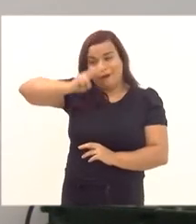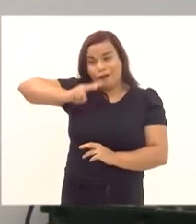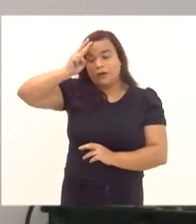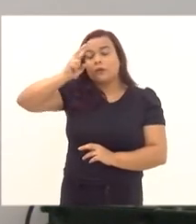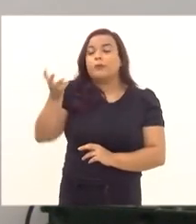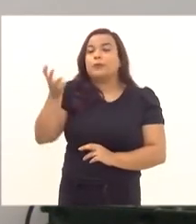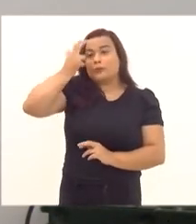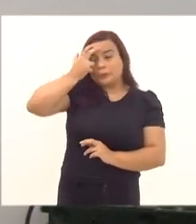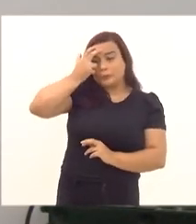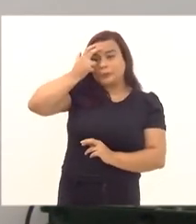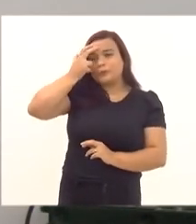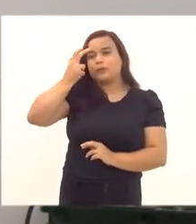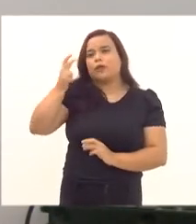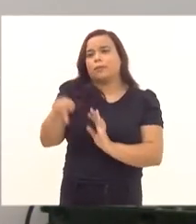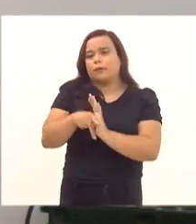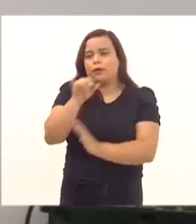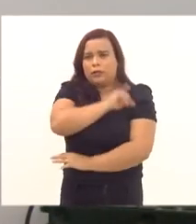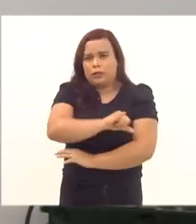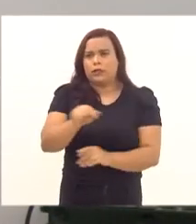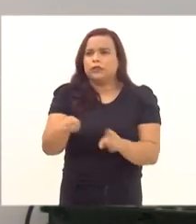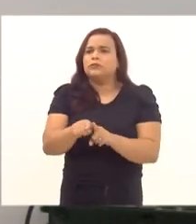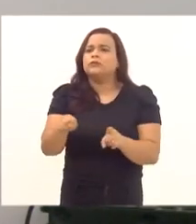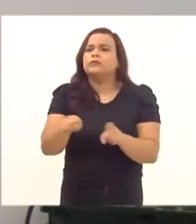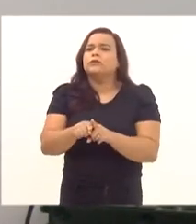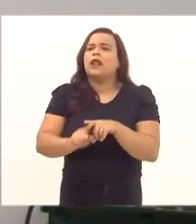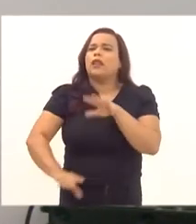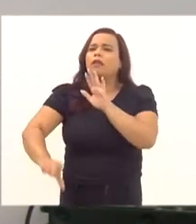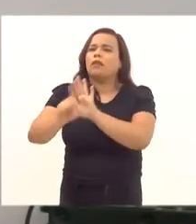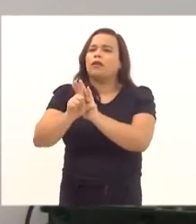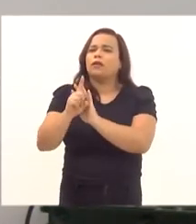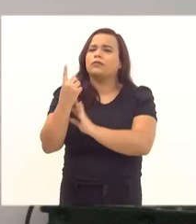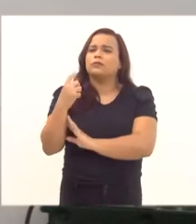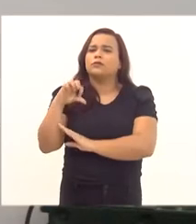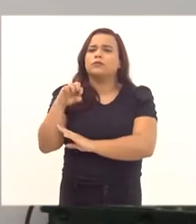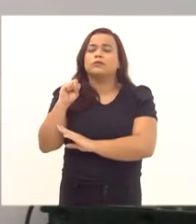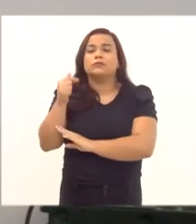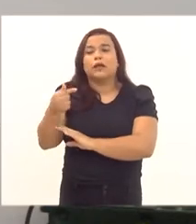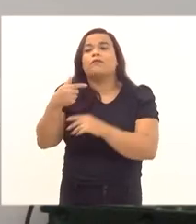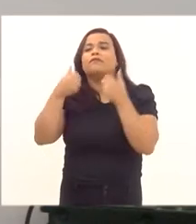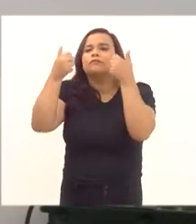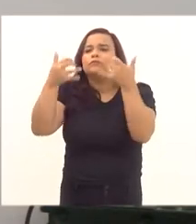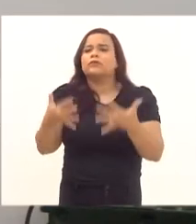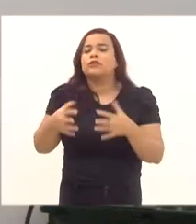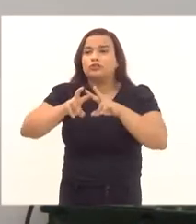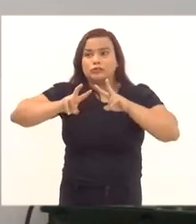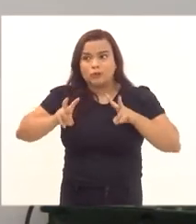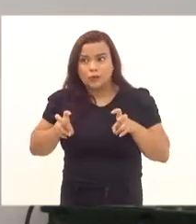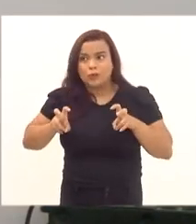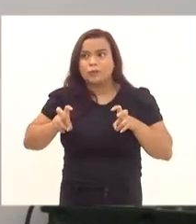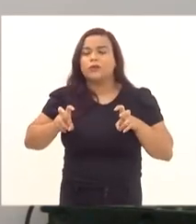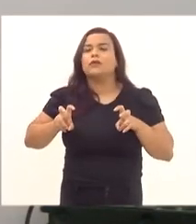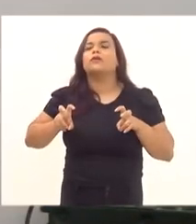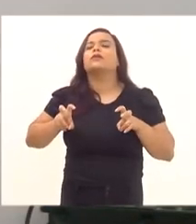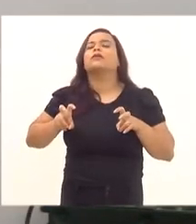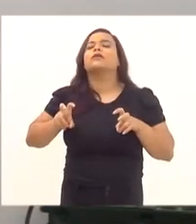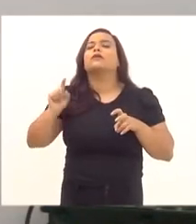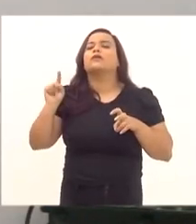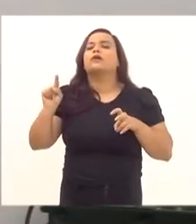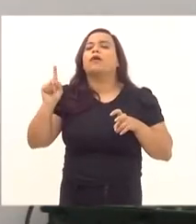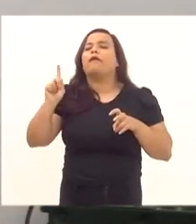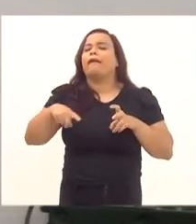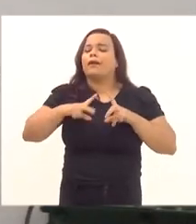1077 que faz esse tombamento essa consideração como patrimônio histórico e na verdade é só uma ratificação